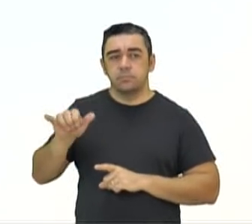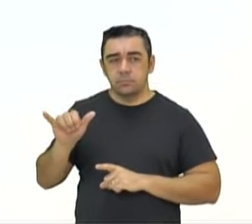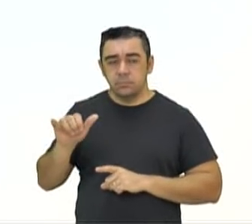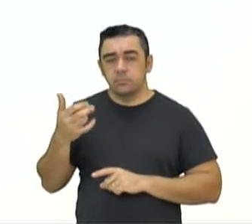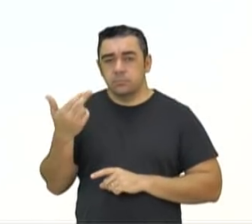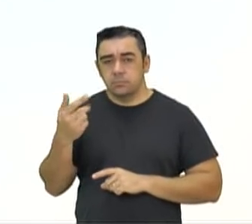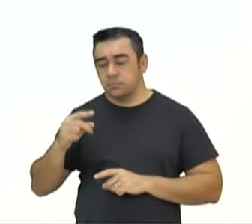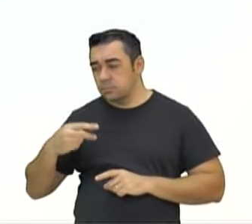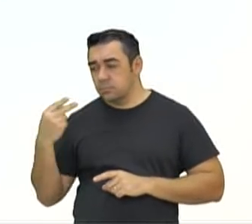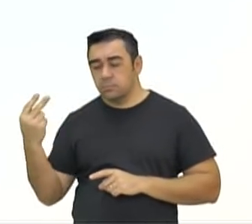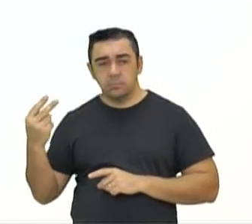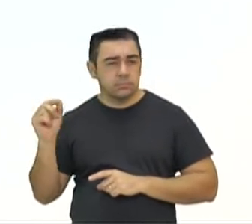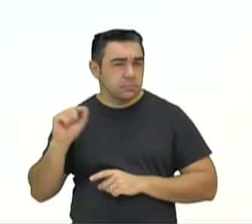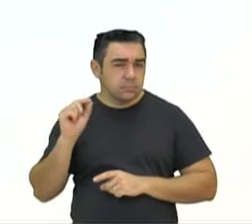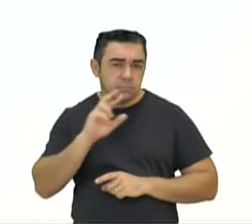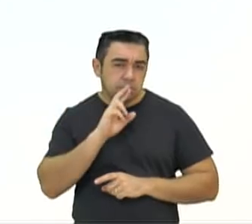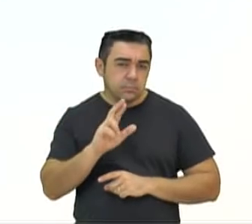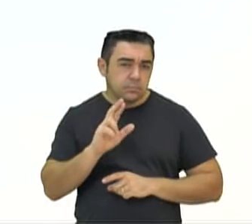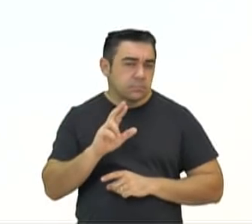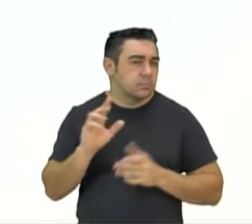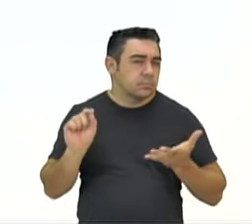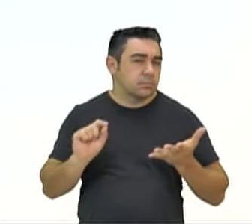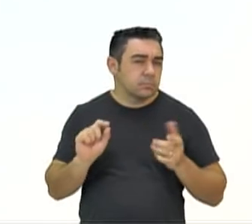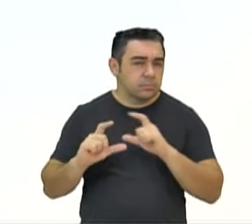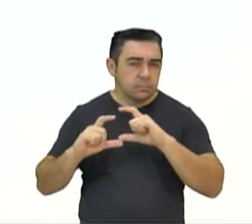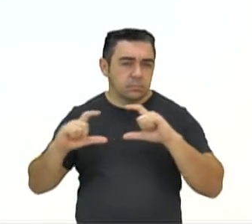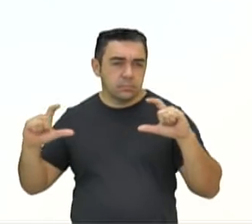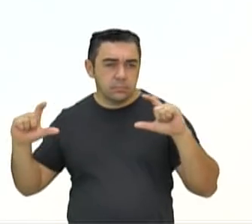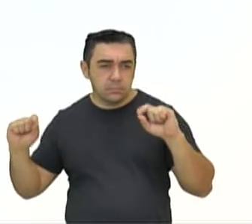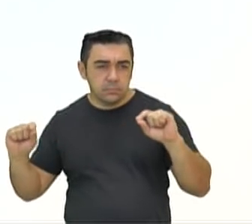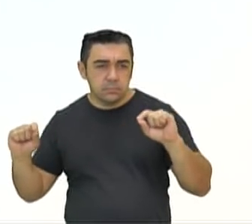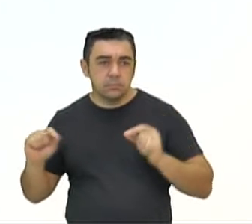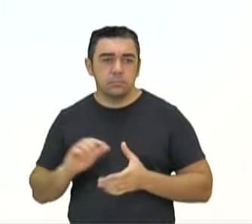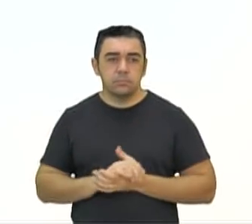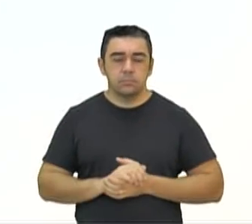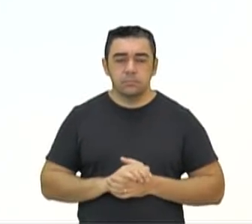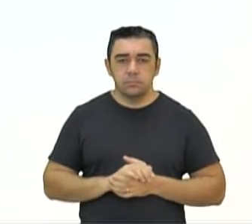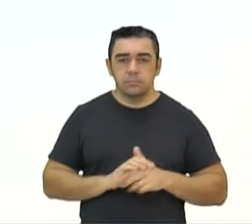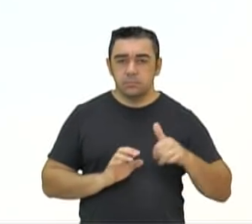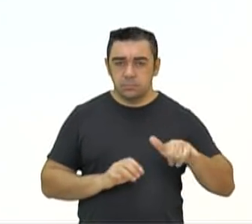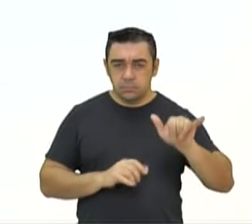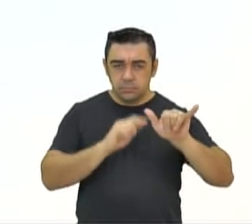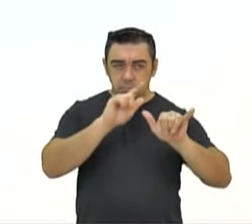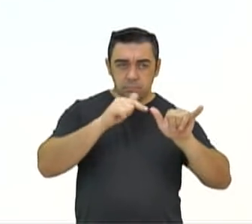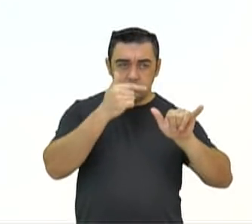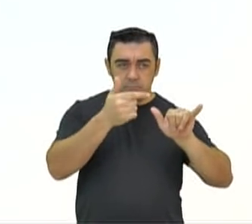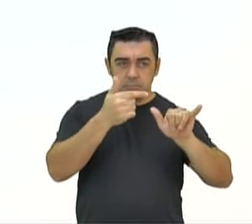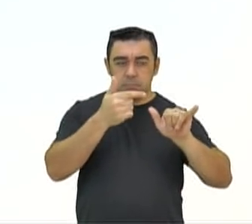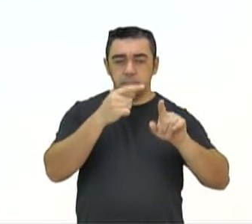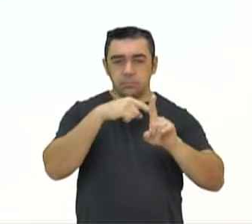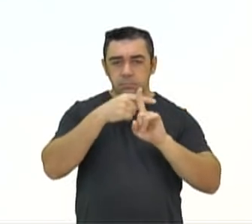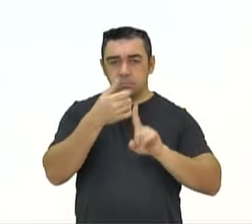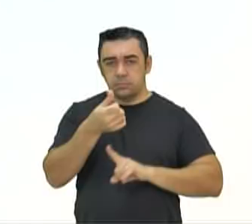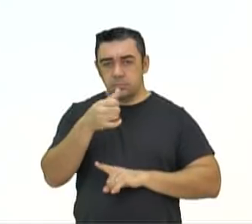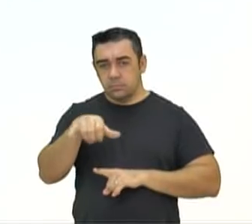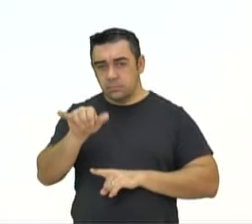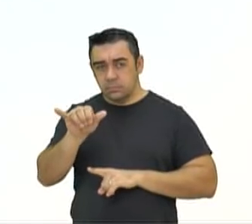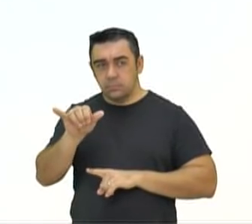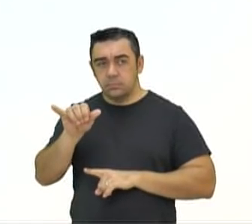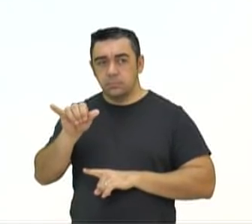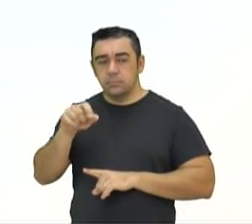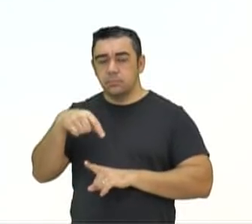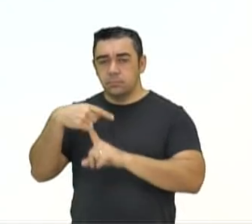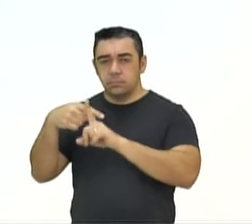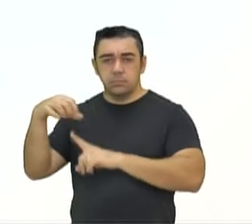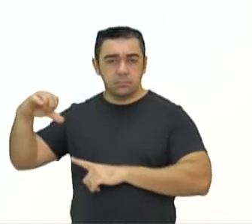do segundo. Resolvemos isso, nos resultou em y ao quadrado mais